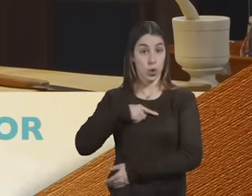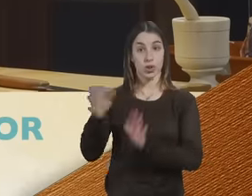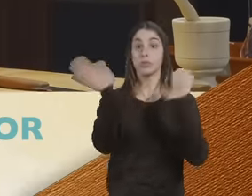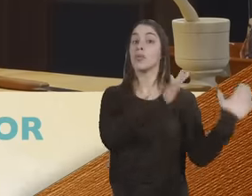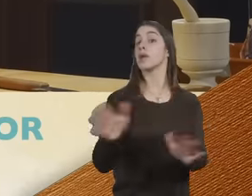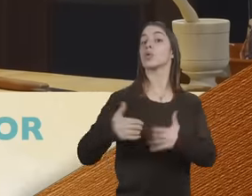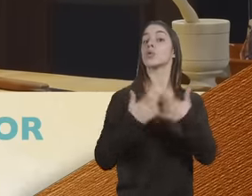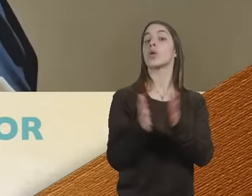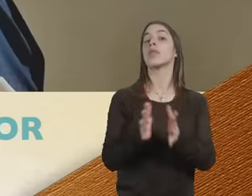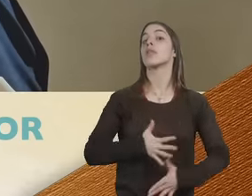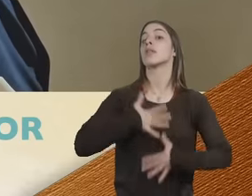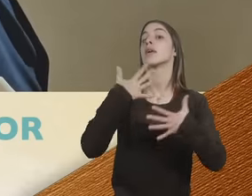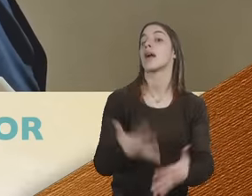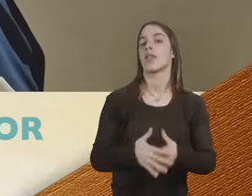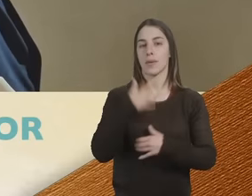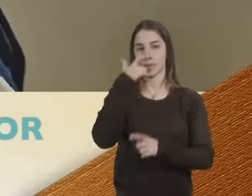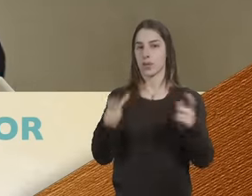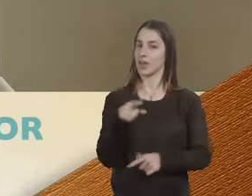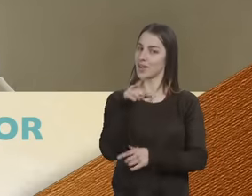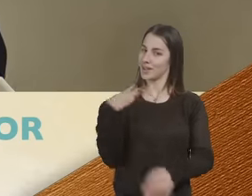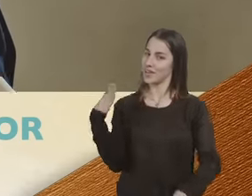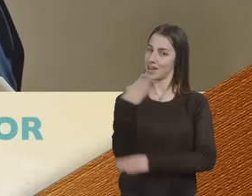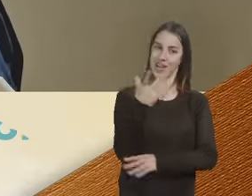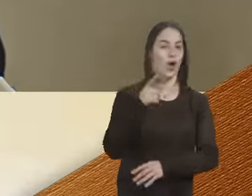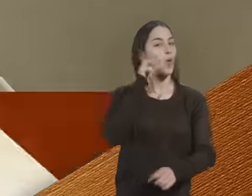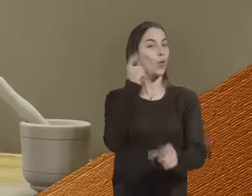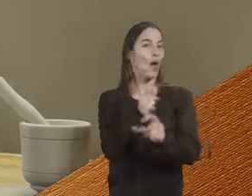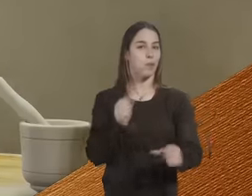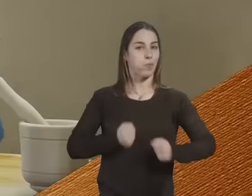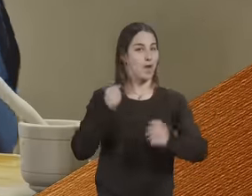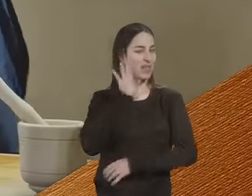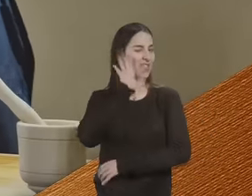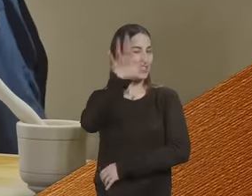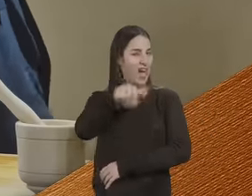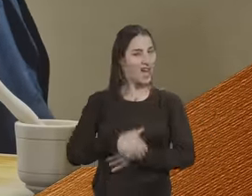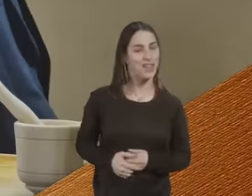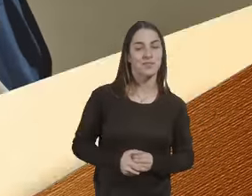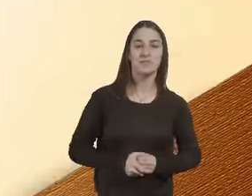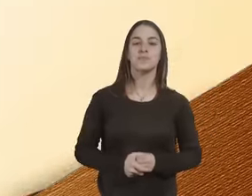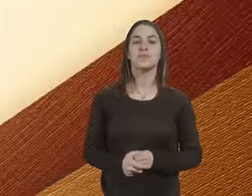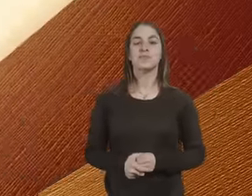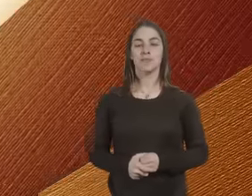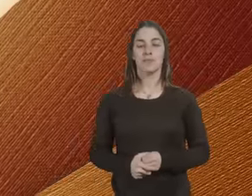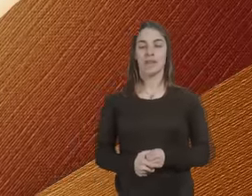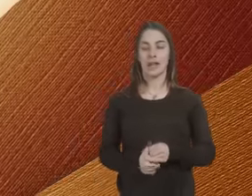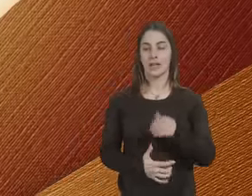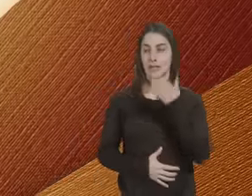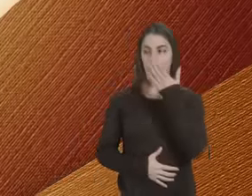ele dedicado ao espectador. Isto dos diretos não há como controlar, pessoal. Até já! Até já!